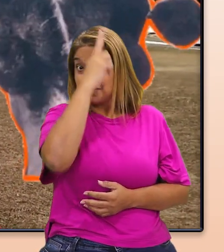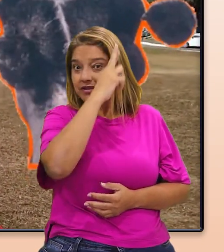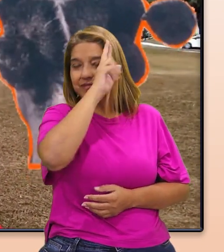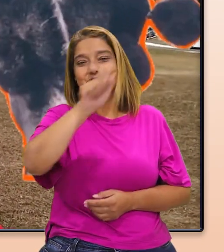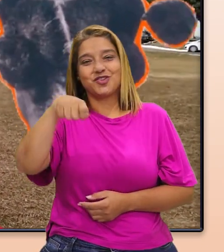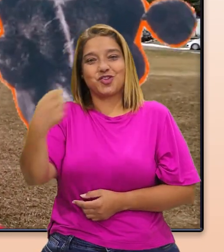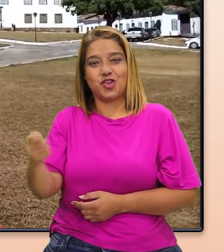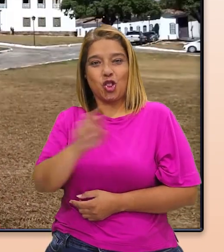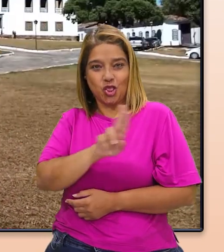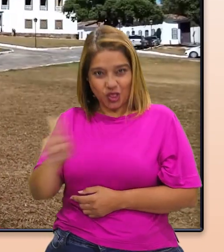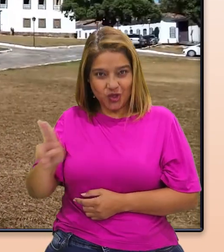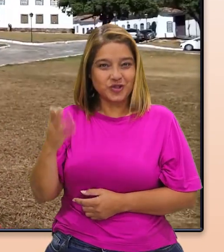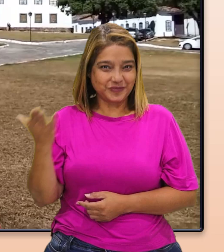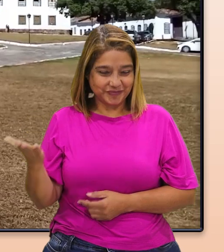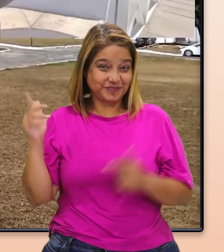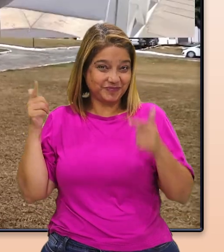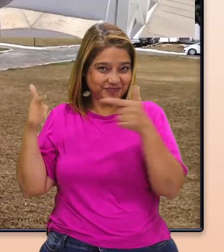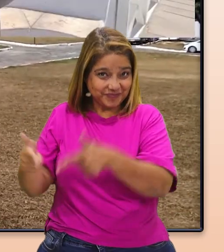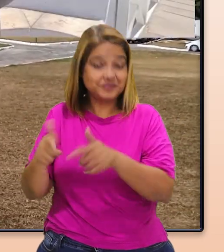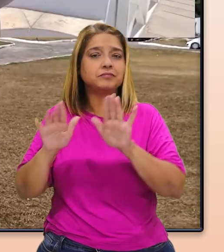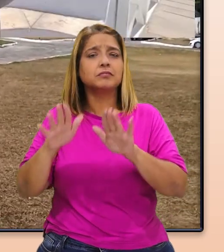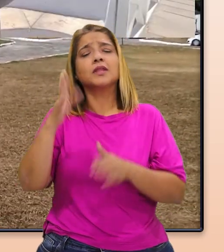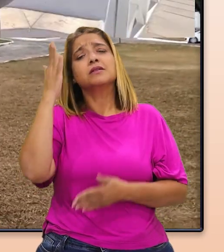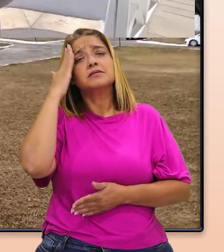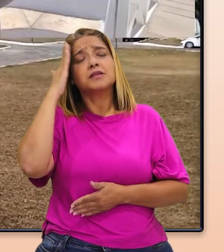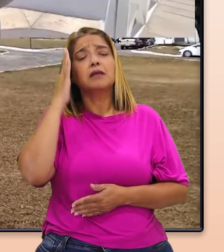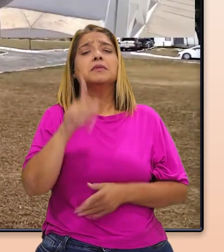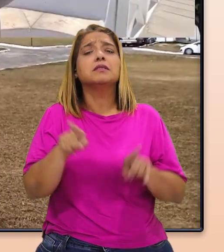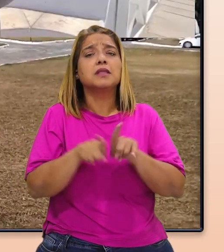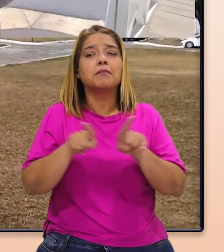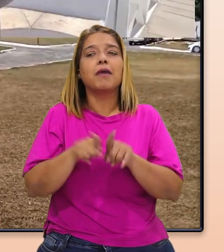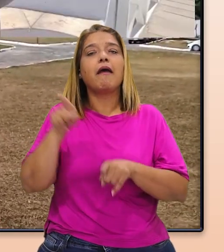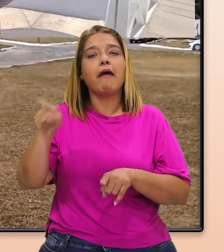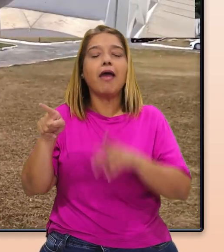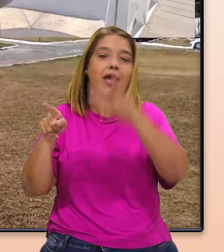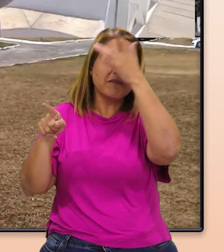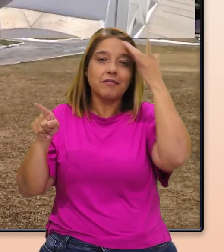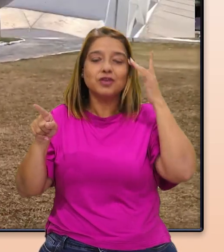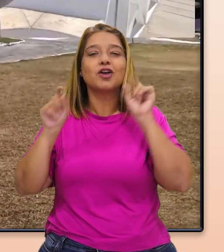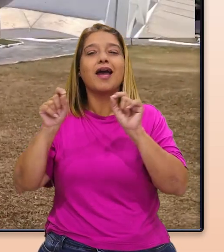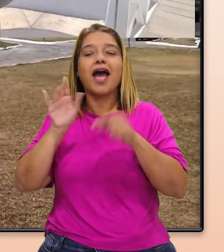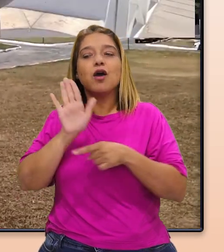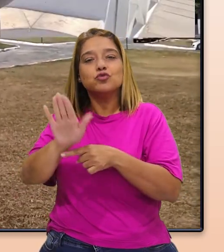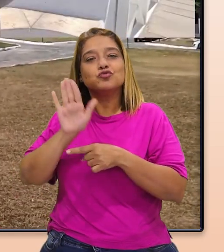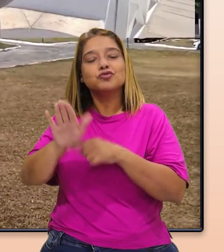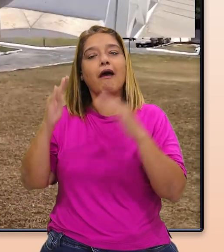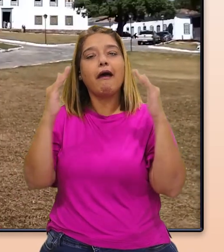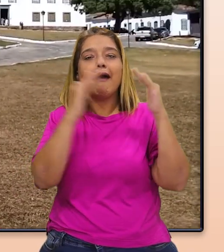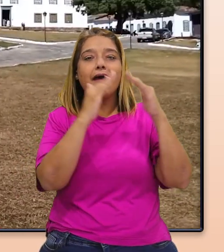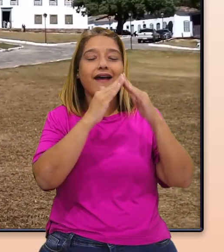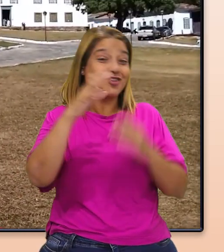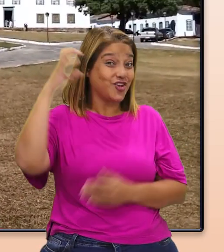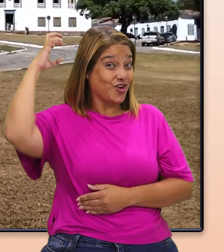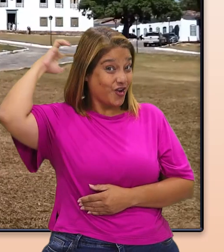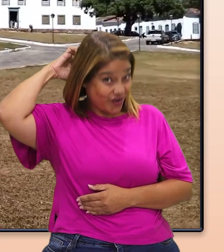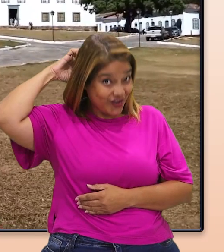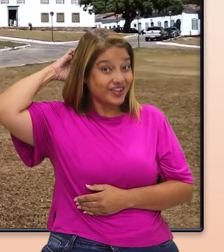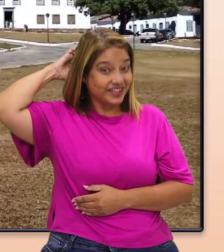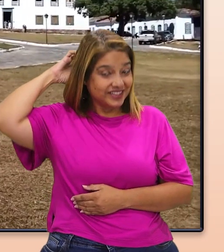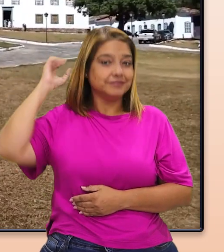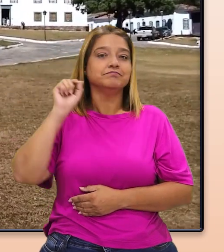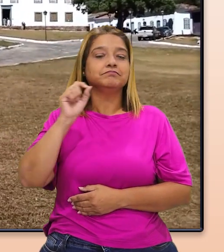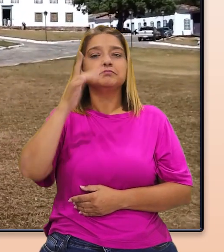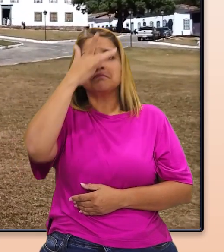nome sabe-se também que essa figura lendária recebi a abrigo e era acolhida na casa de Cora Aqui as pessoas